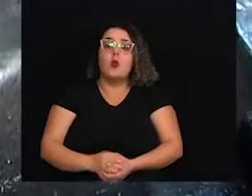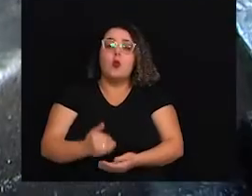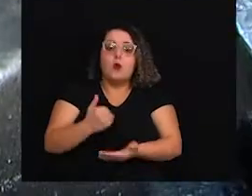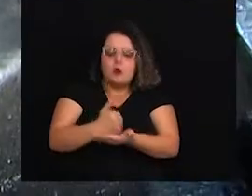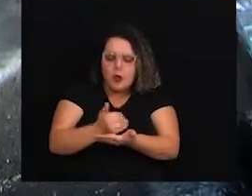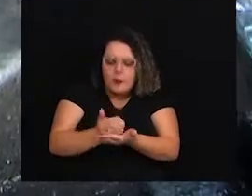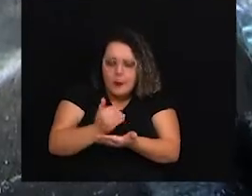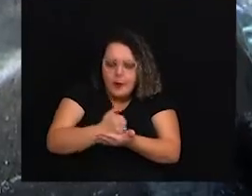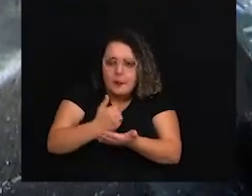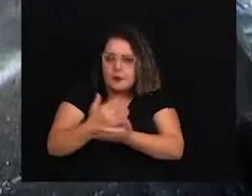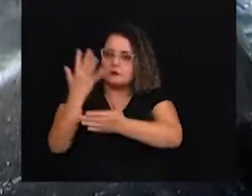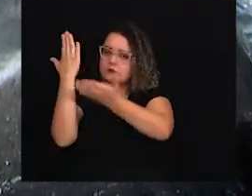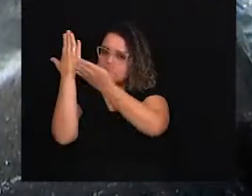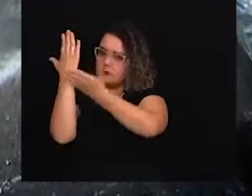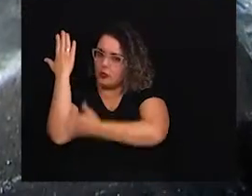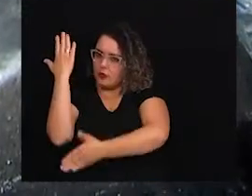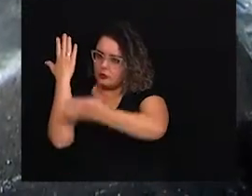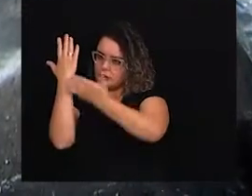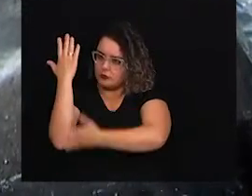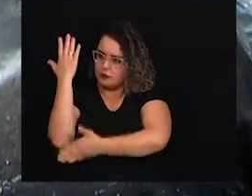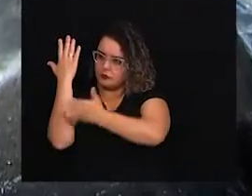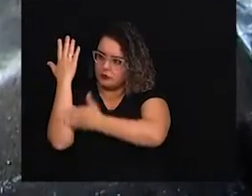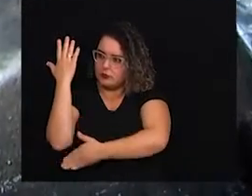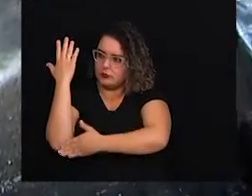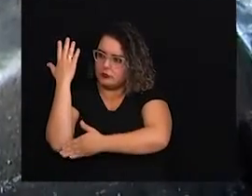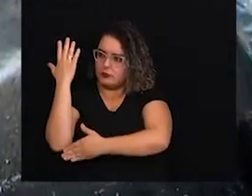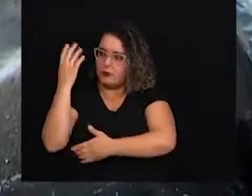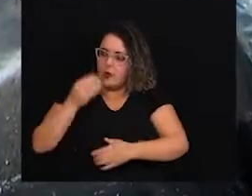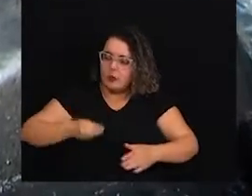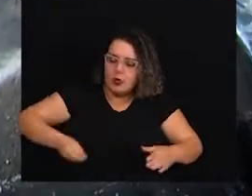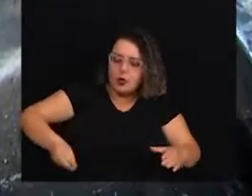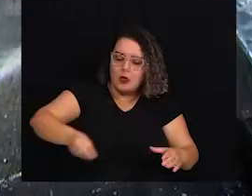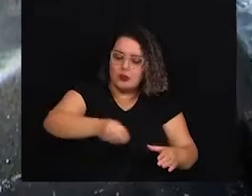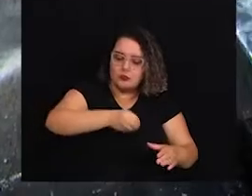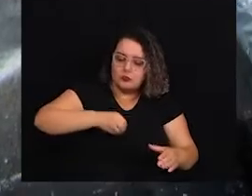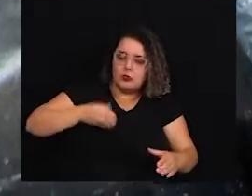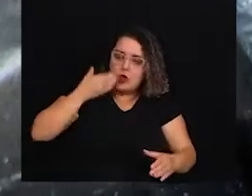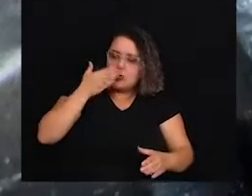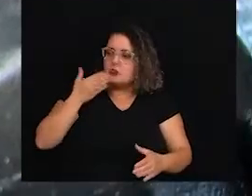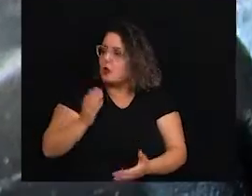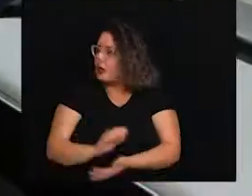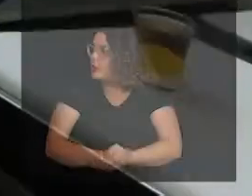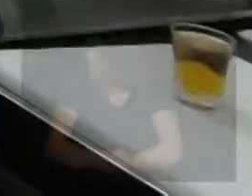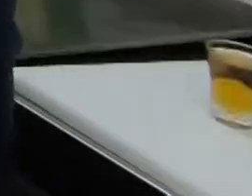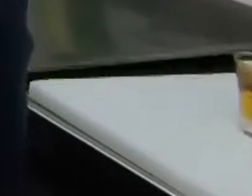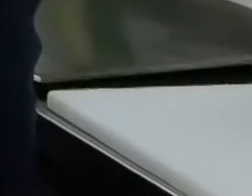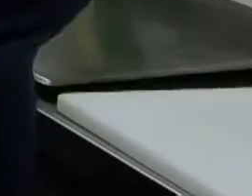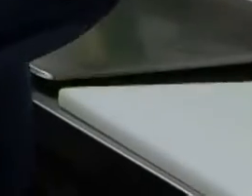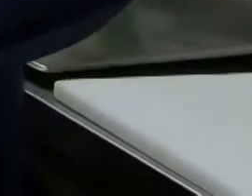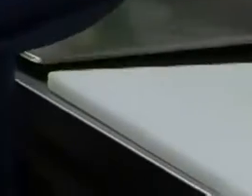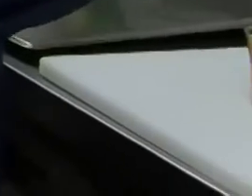Pegue o abacaxi em cubos pequenos que você reservou e salteie com açúcar.